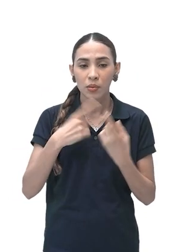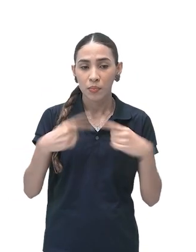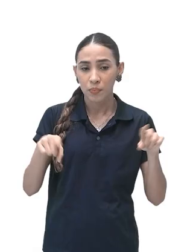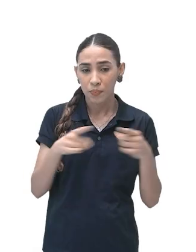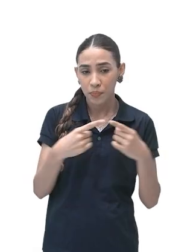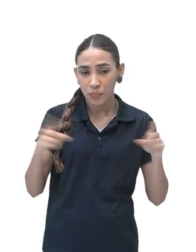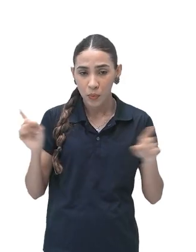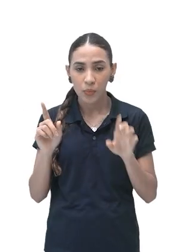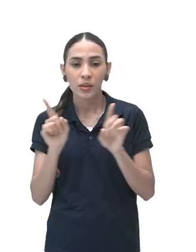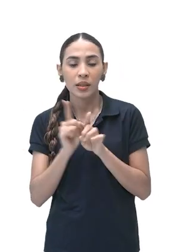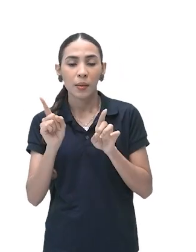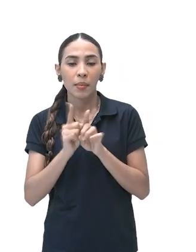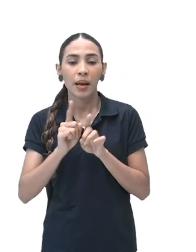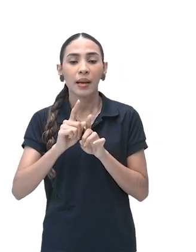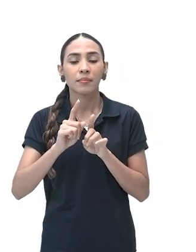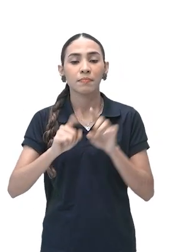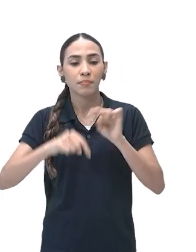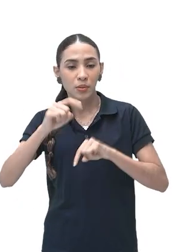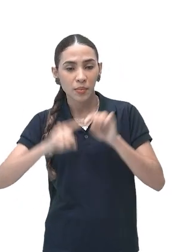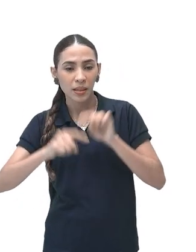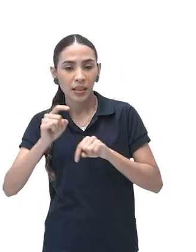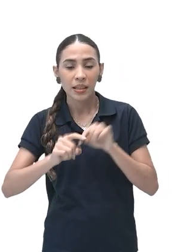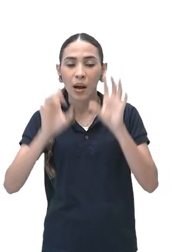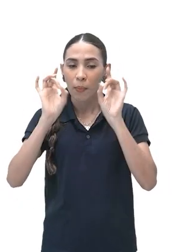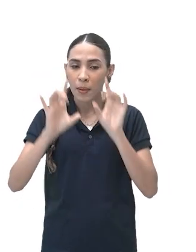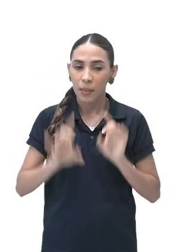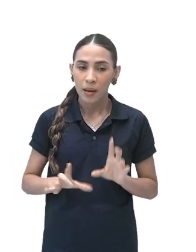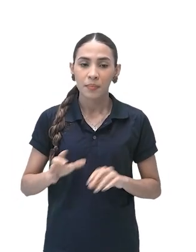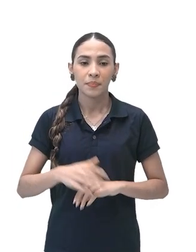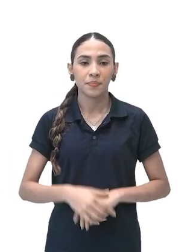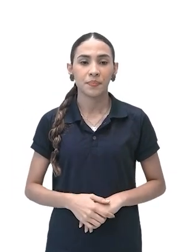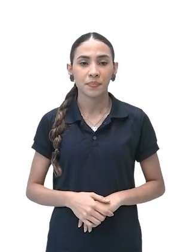com música instrumental em formatos especiais.